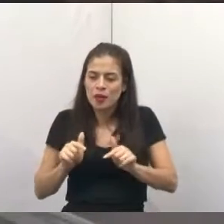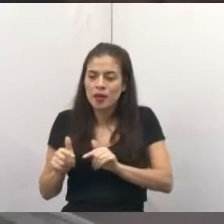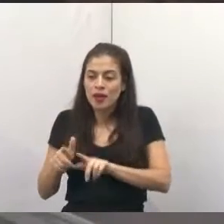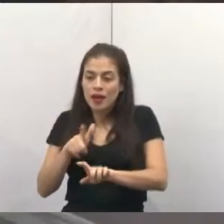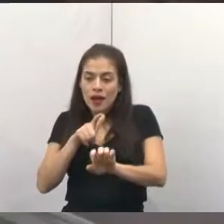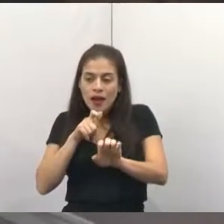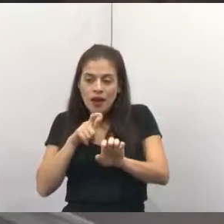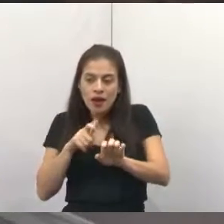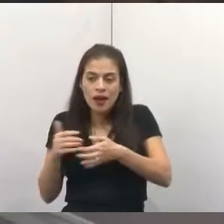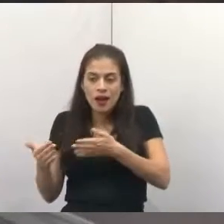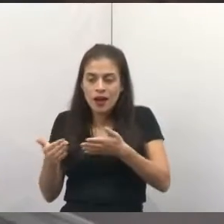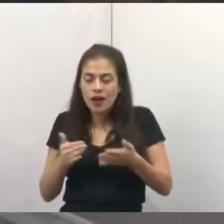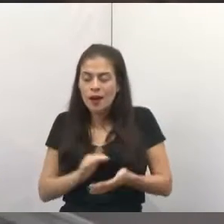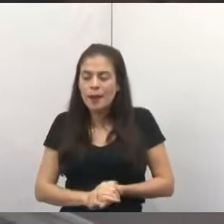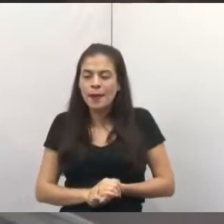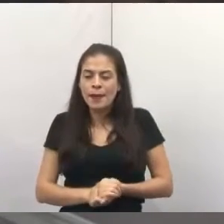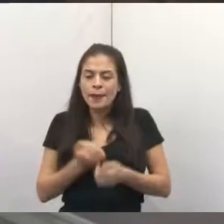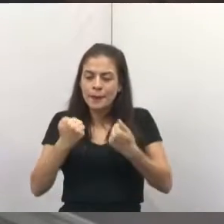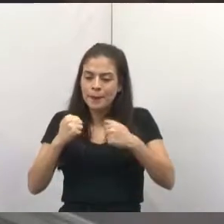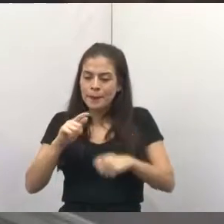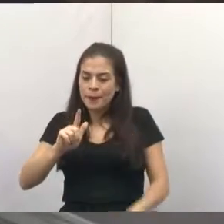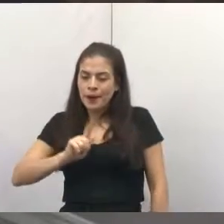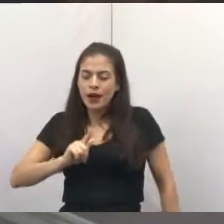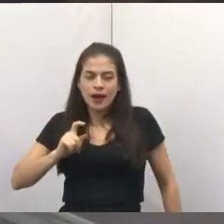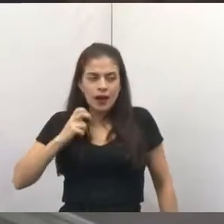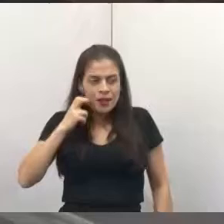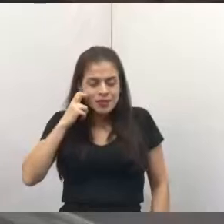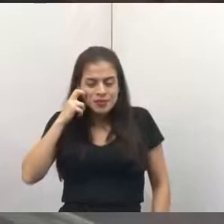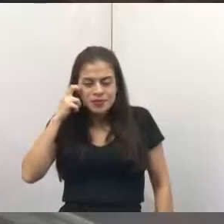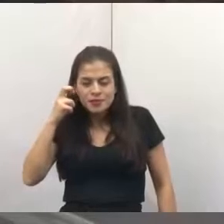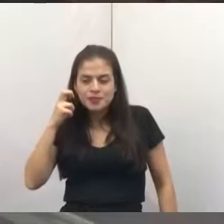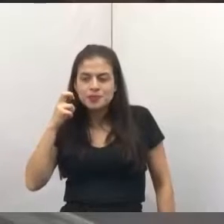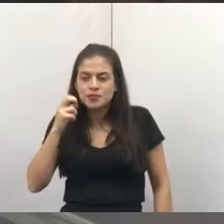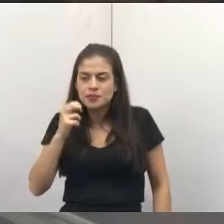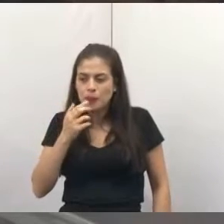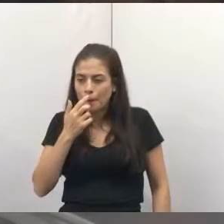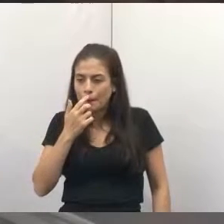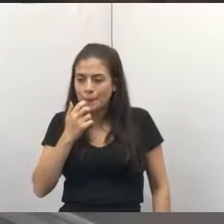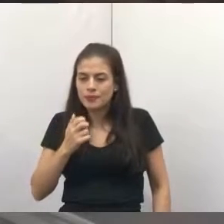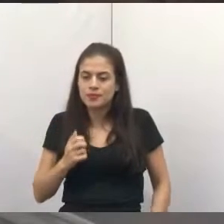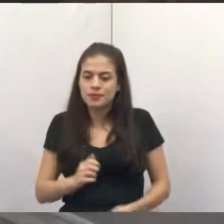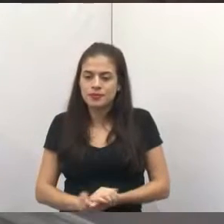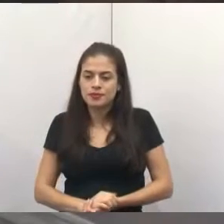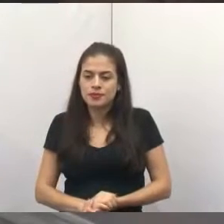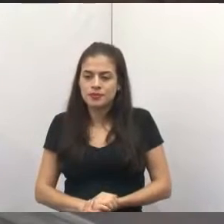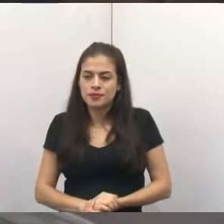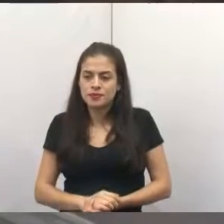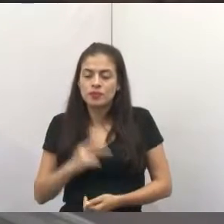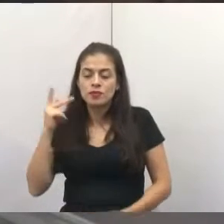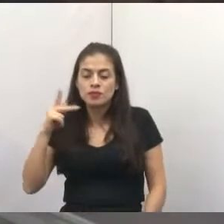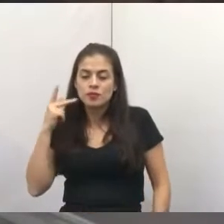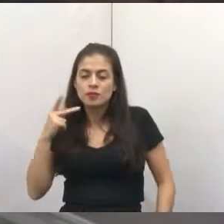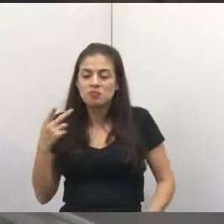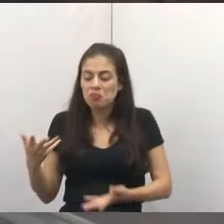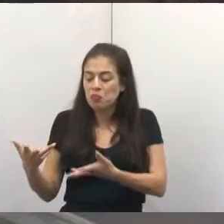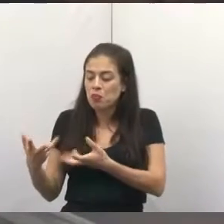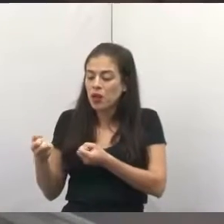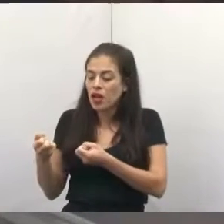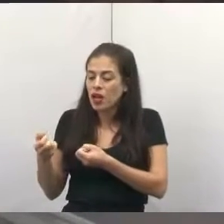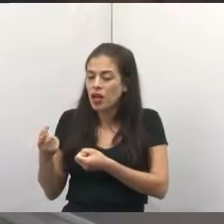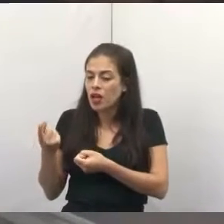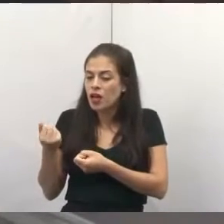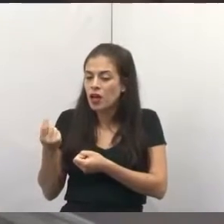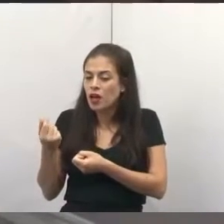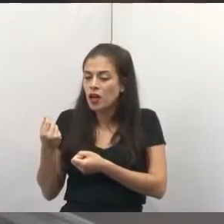gente tem que ter vergonha, às vezes... tantas histórias que a gente não sabe se é verdade, de vereador que pega dinheiro de assessor,